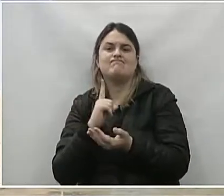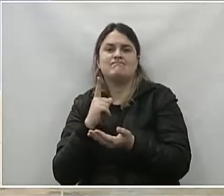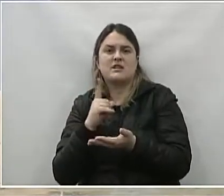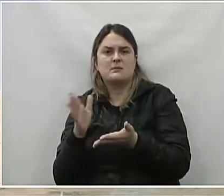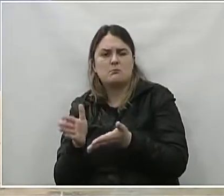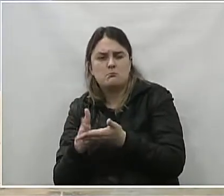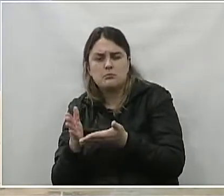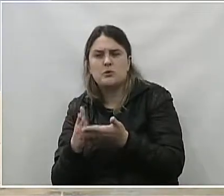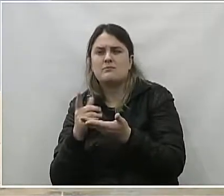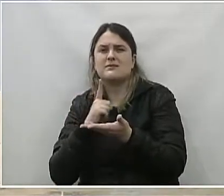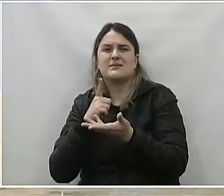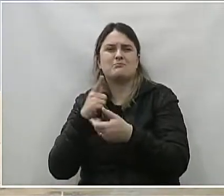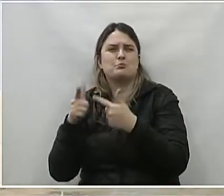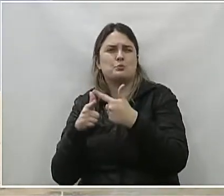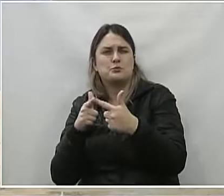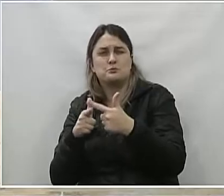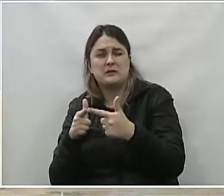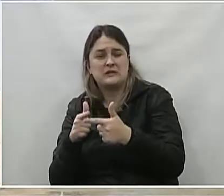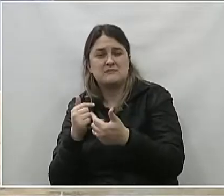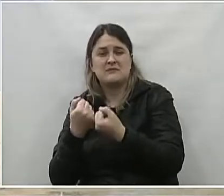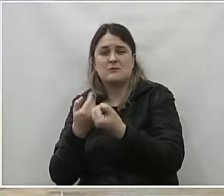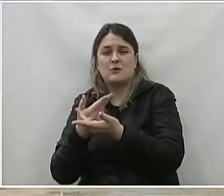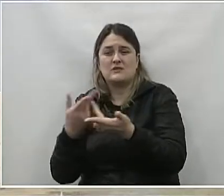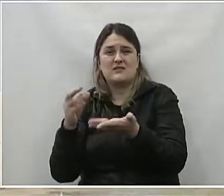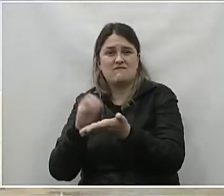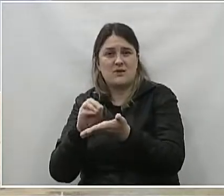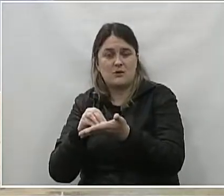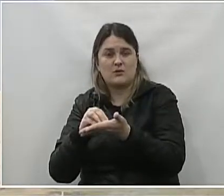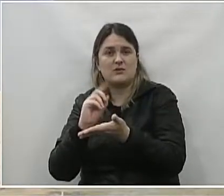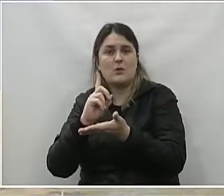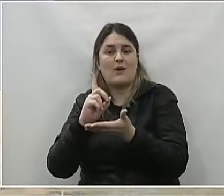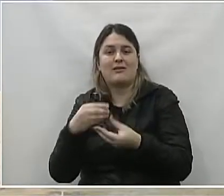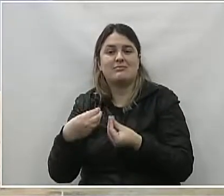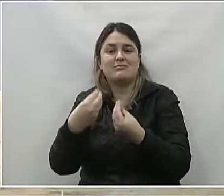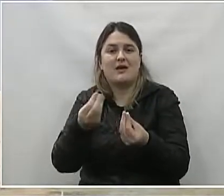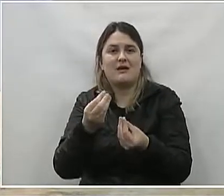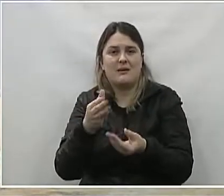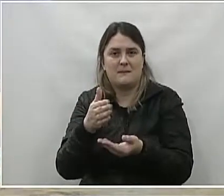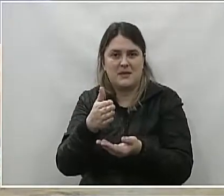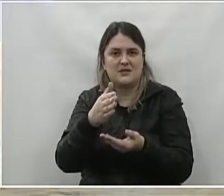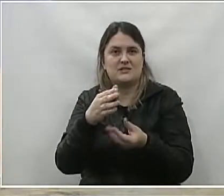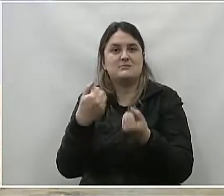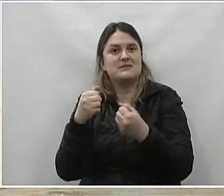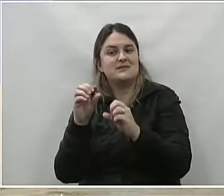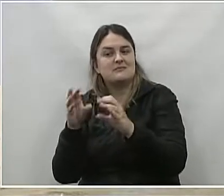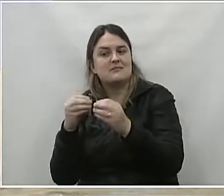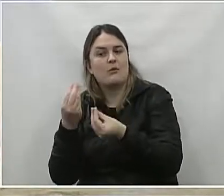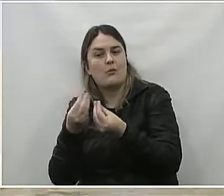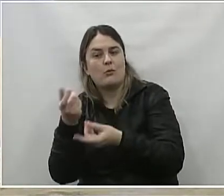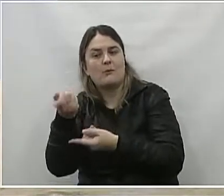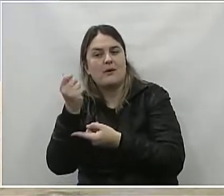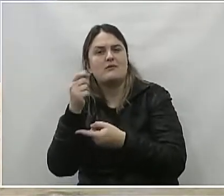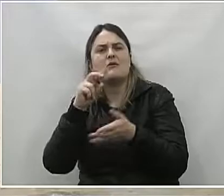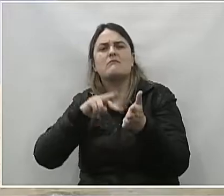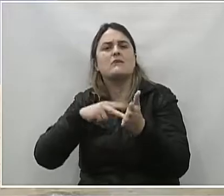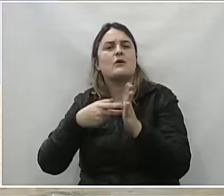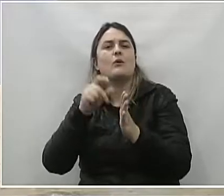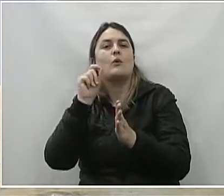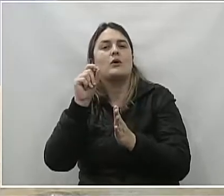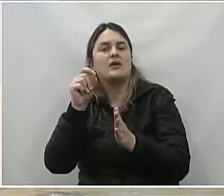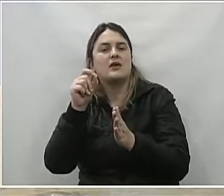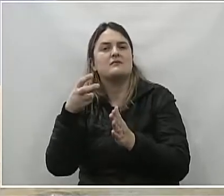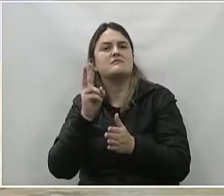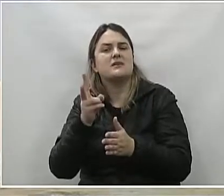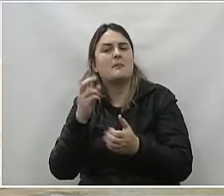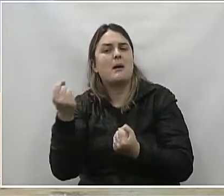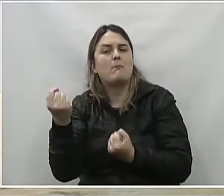ser atendidas e que, acima de tudo, não só dar o peixe, mas ensinar a pescar. Isso é o principal e ideal que precisa ser